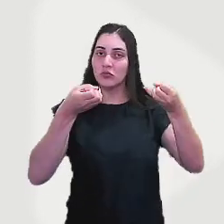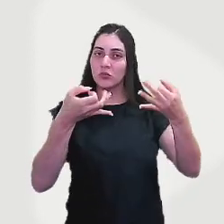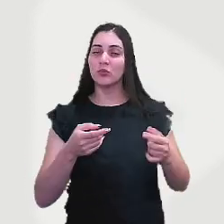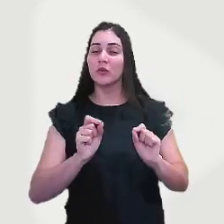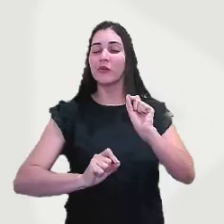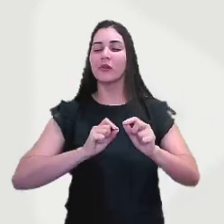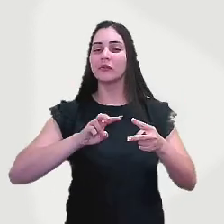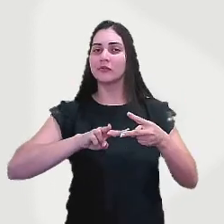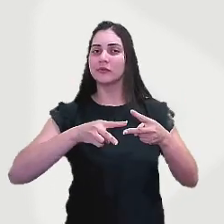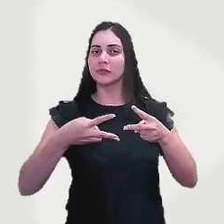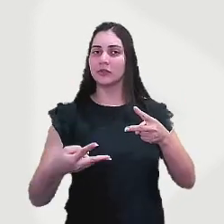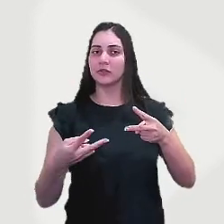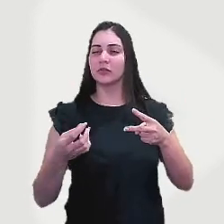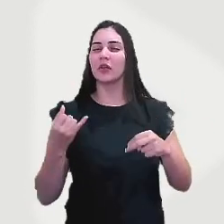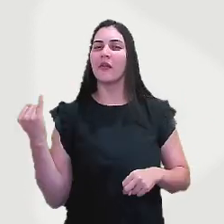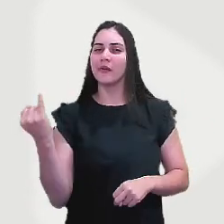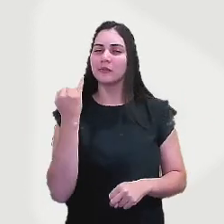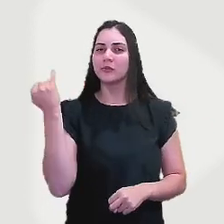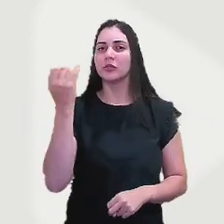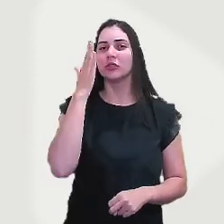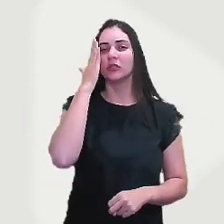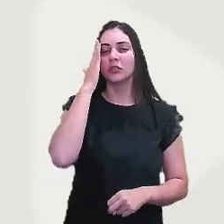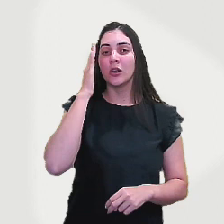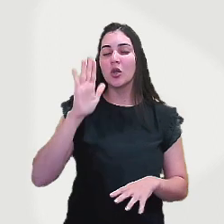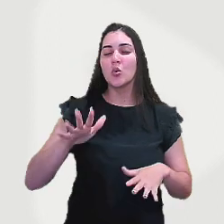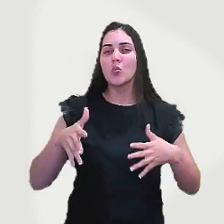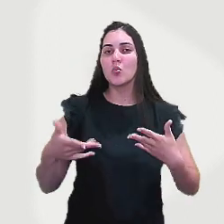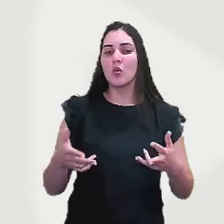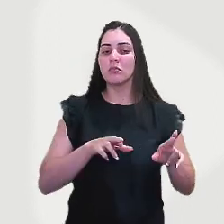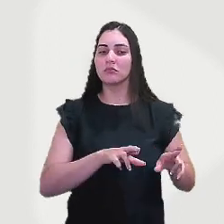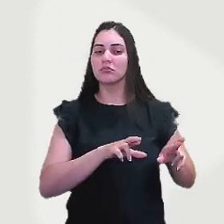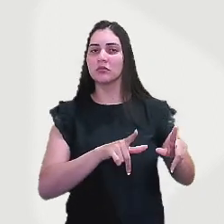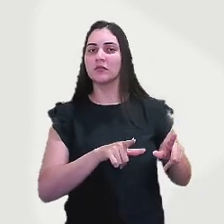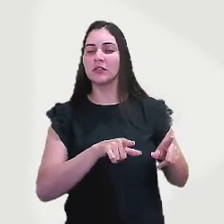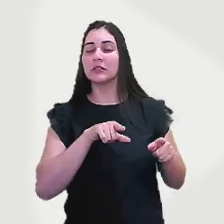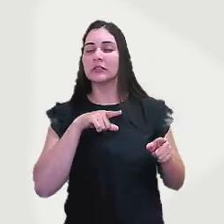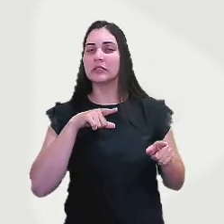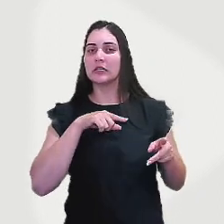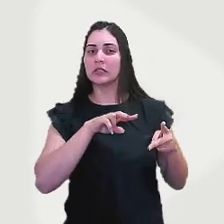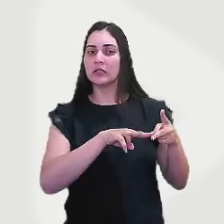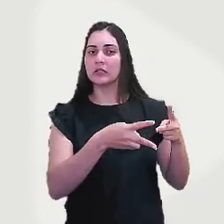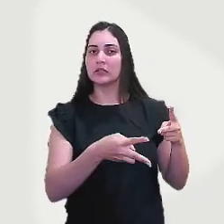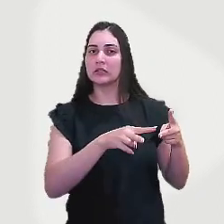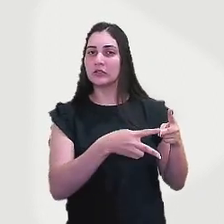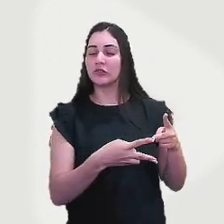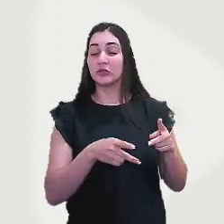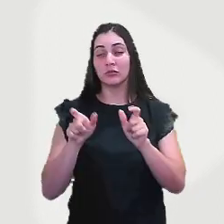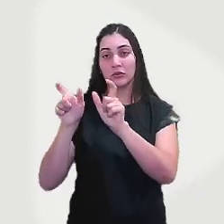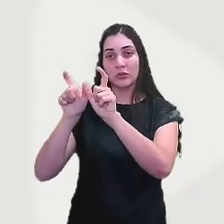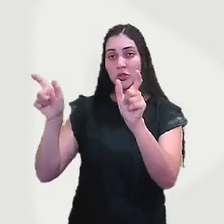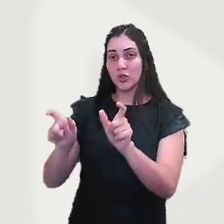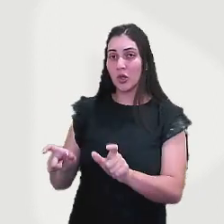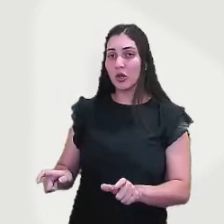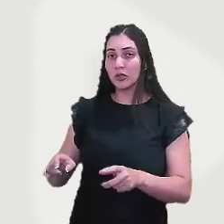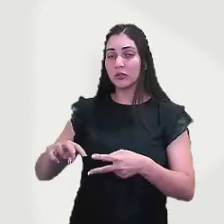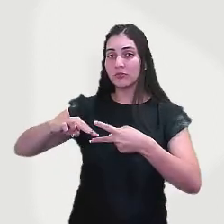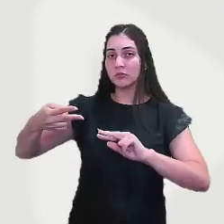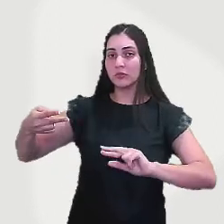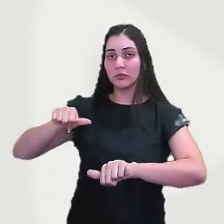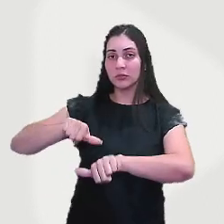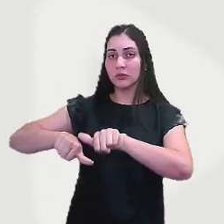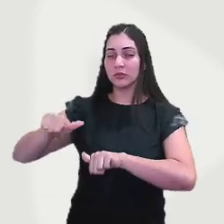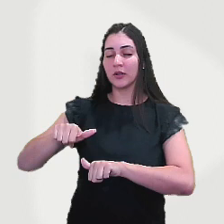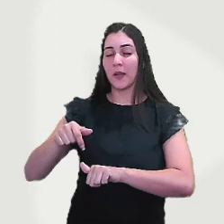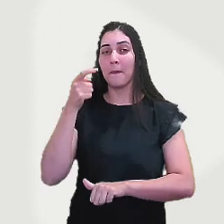transgênico. E é importante você entender qual é a diferença que tem entre transgênico e organismo geneticamente modificado. É